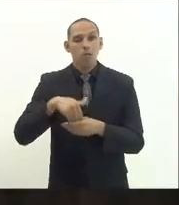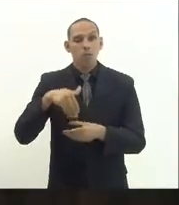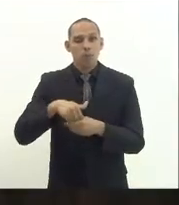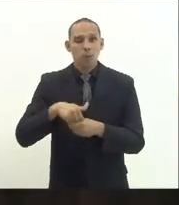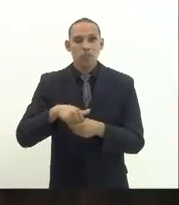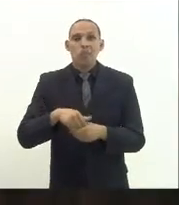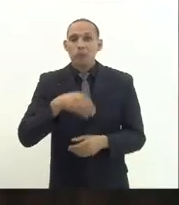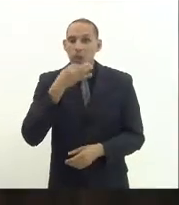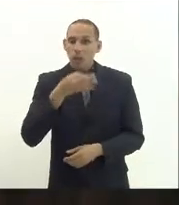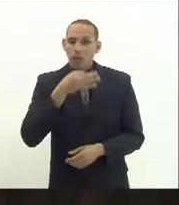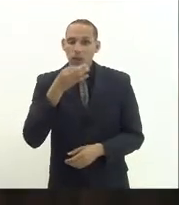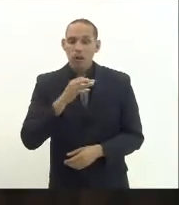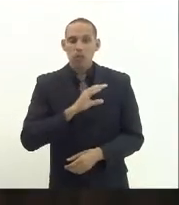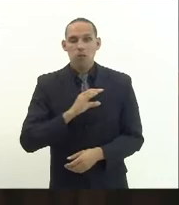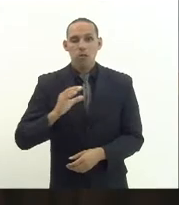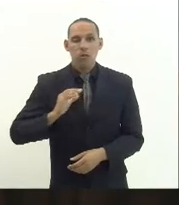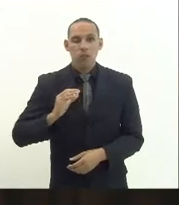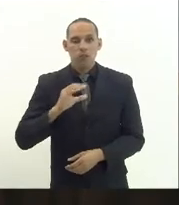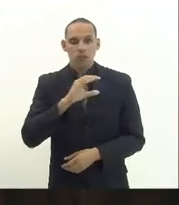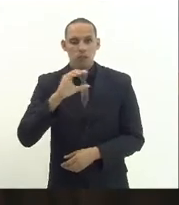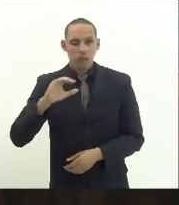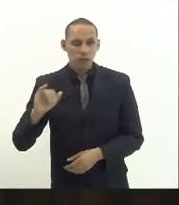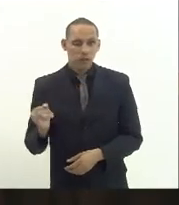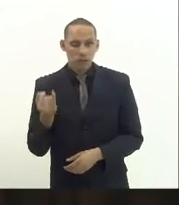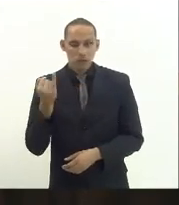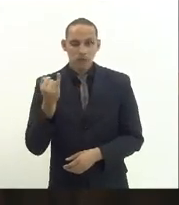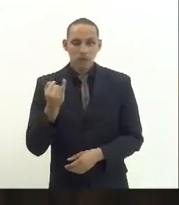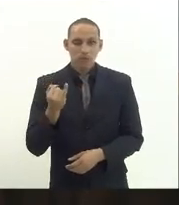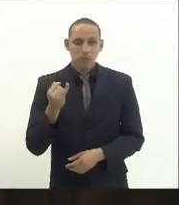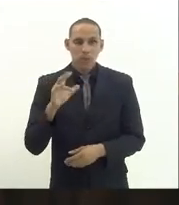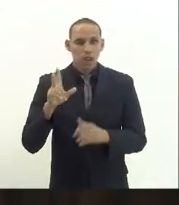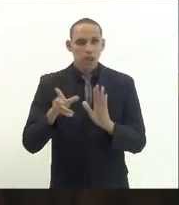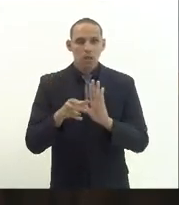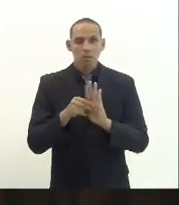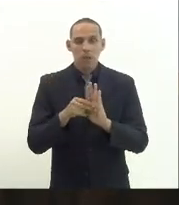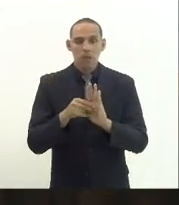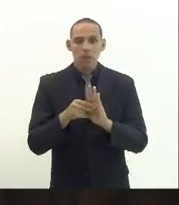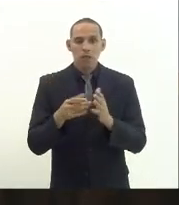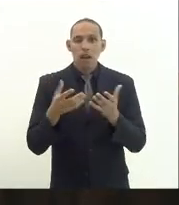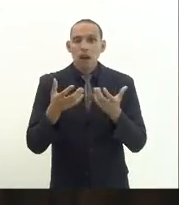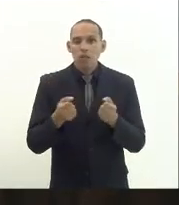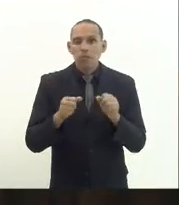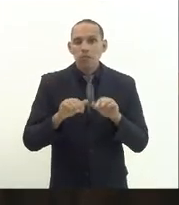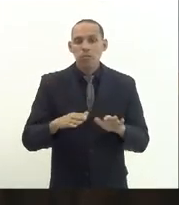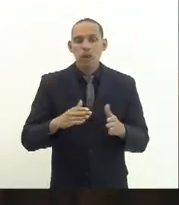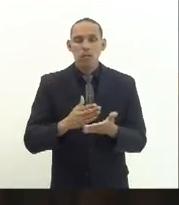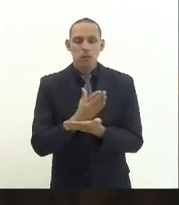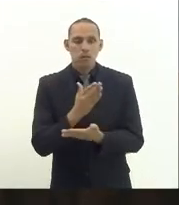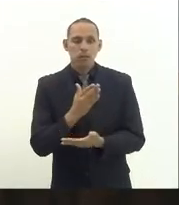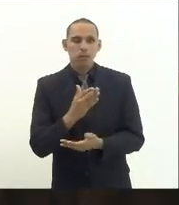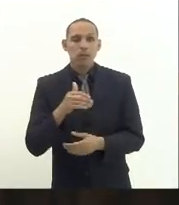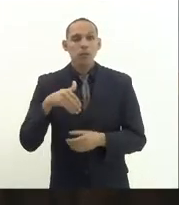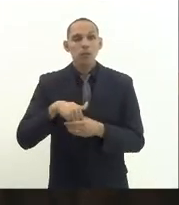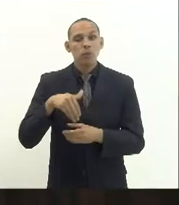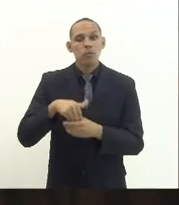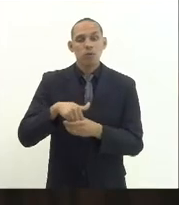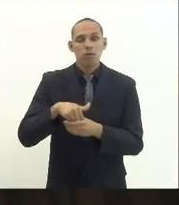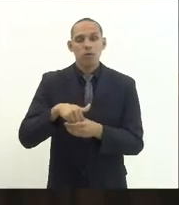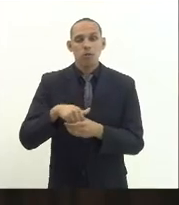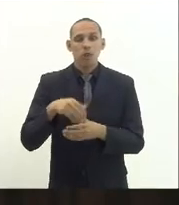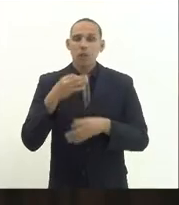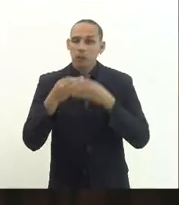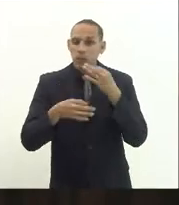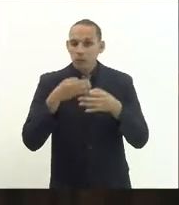votação parecida comissão de condição de Justiça com emendas seus que aprova resolução aprovada em votação o